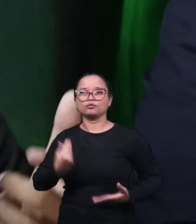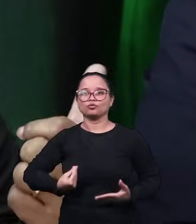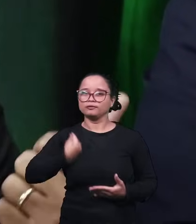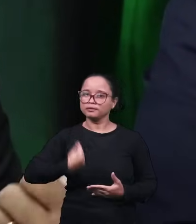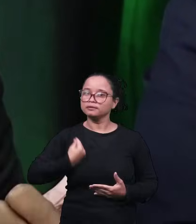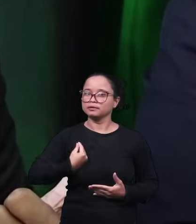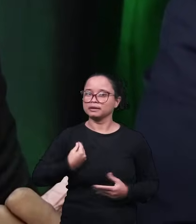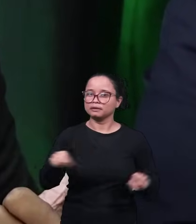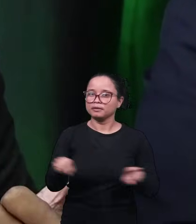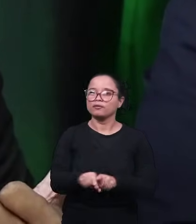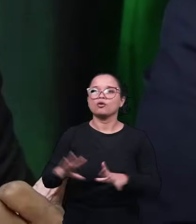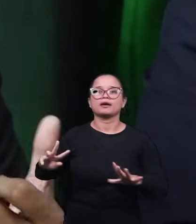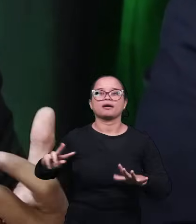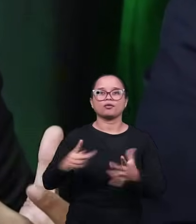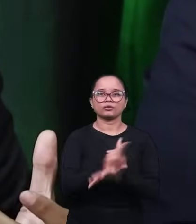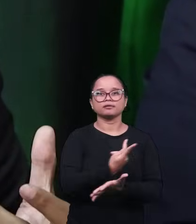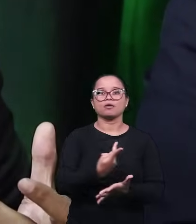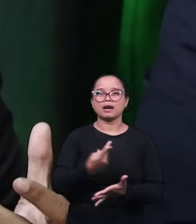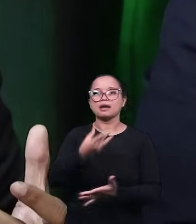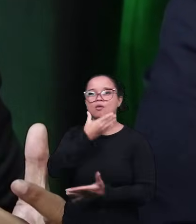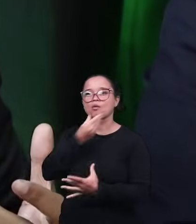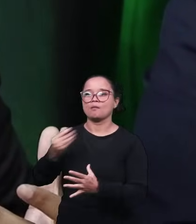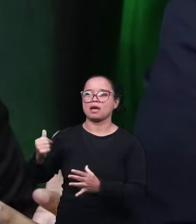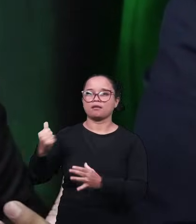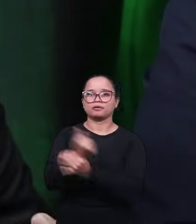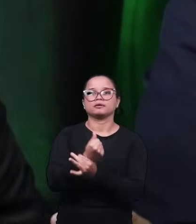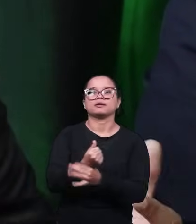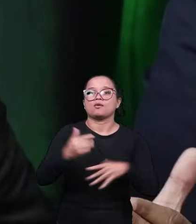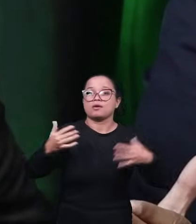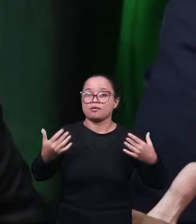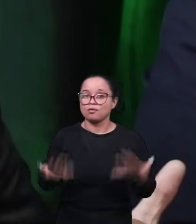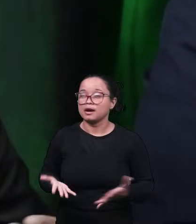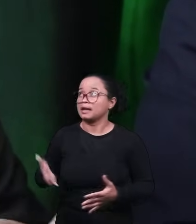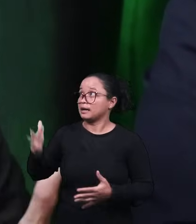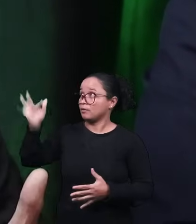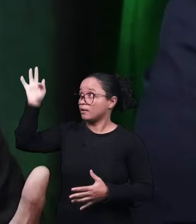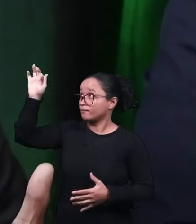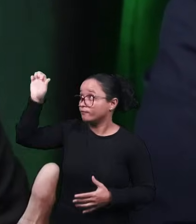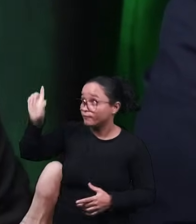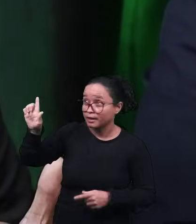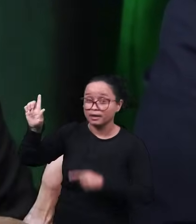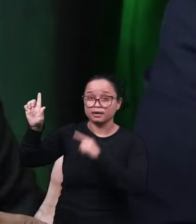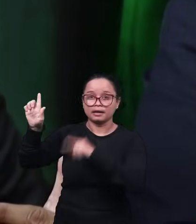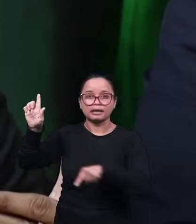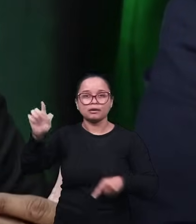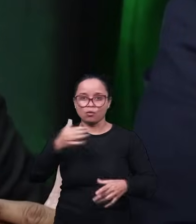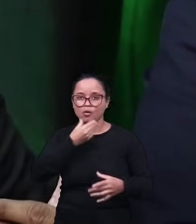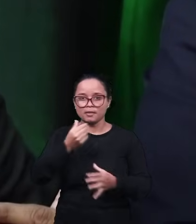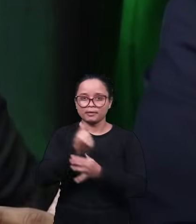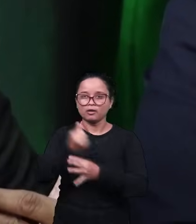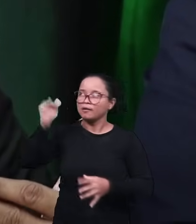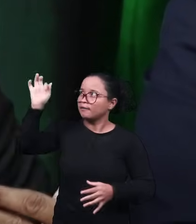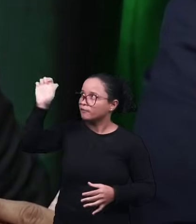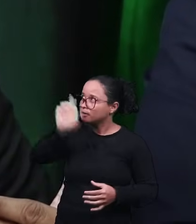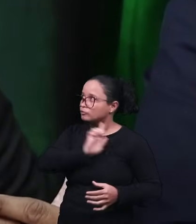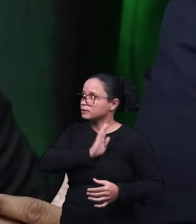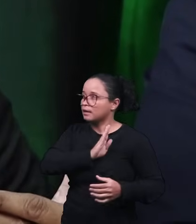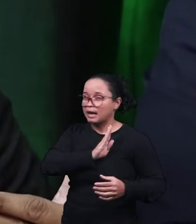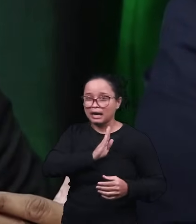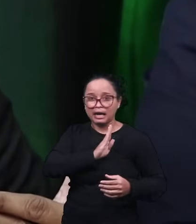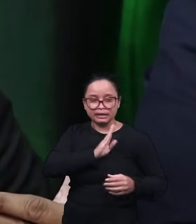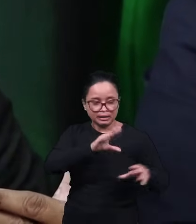Foi o que aconteceu com Abraão. Pela fé, ele passou agora, ele saiu de onde estava, viveu uma